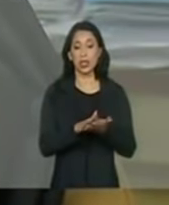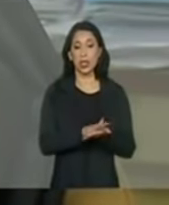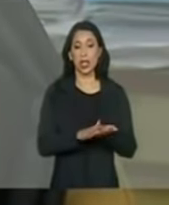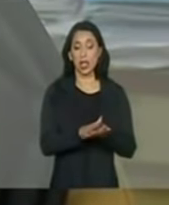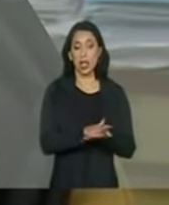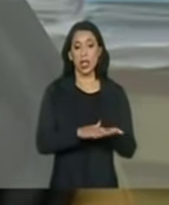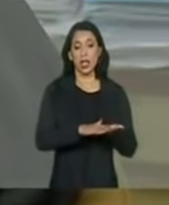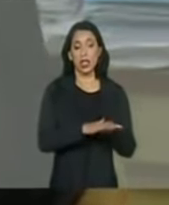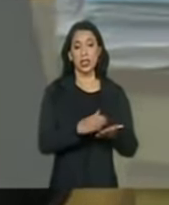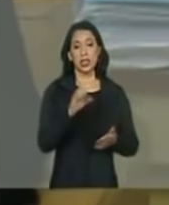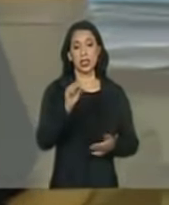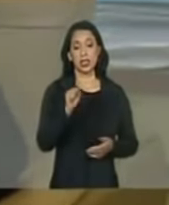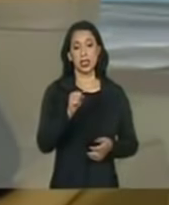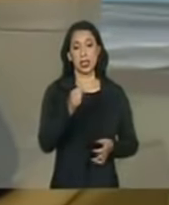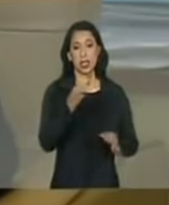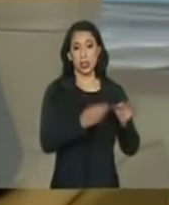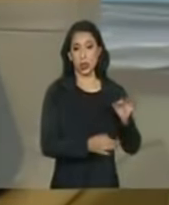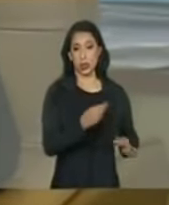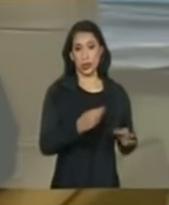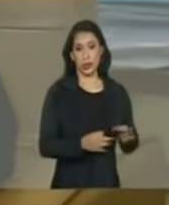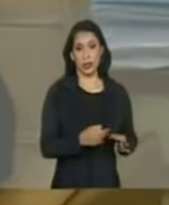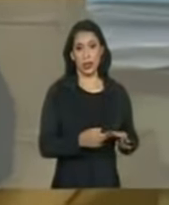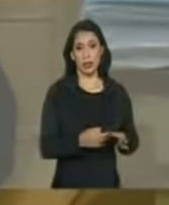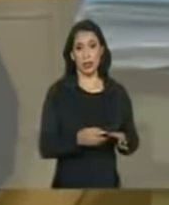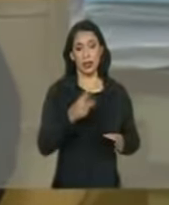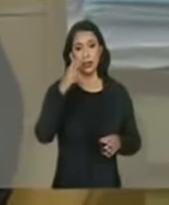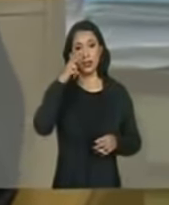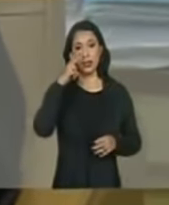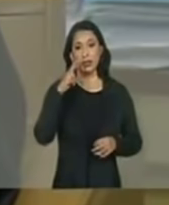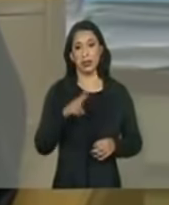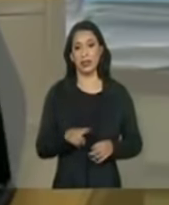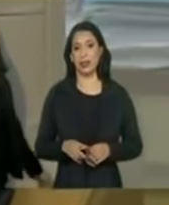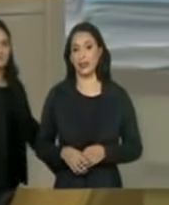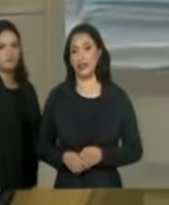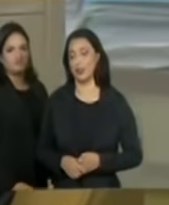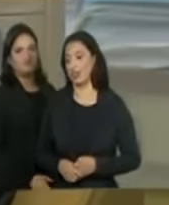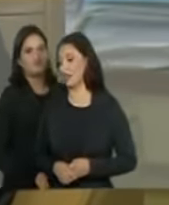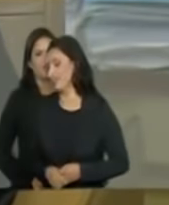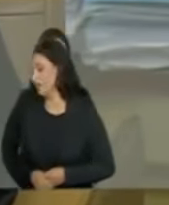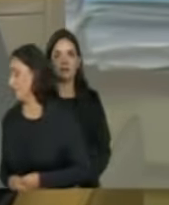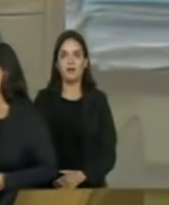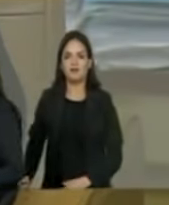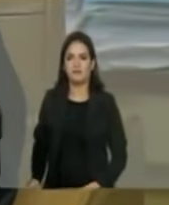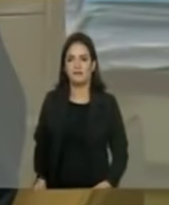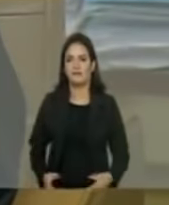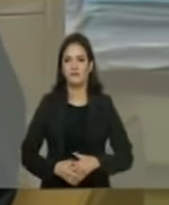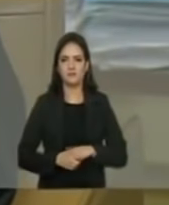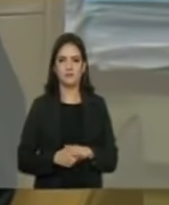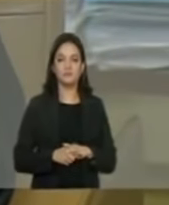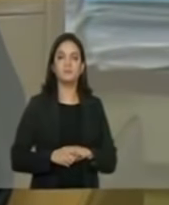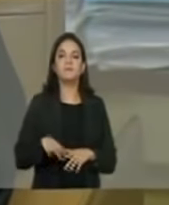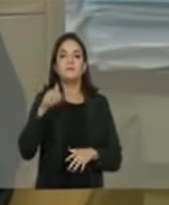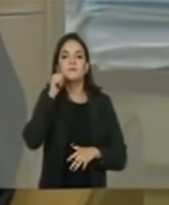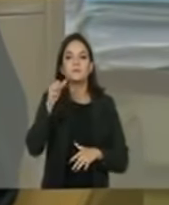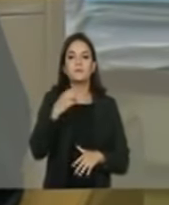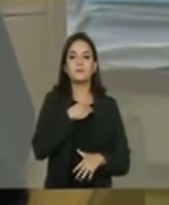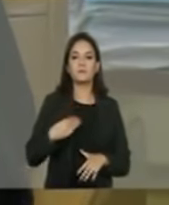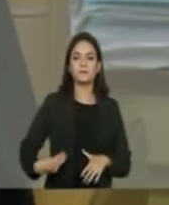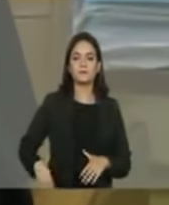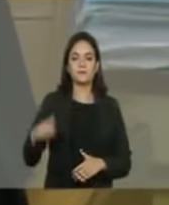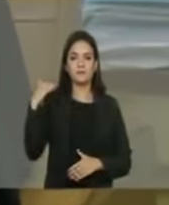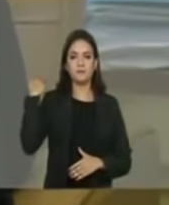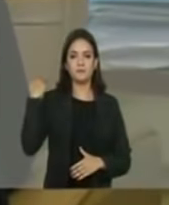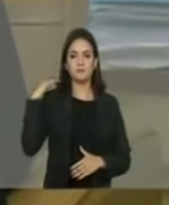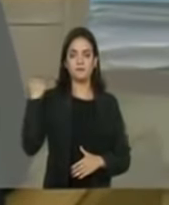e às vezes nós vemos as dias nadam a ministra carmem foi relatora do processo em que essa